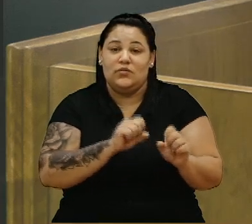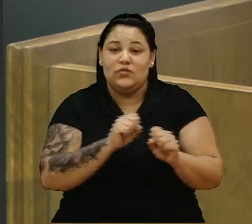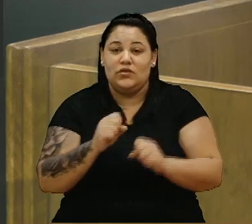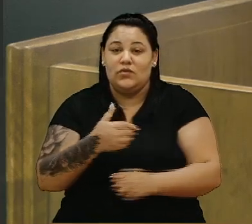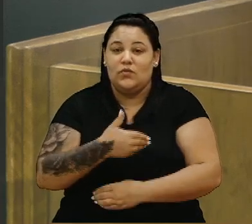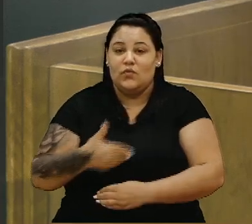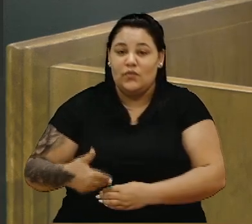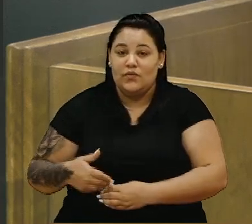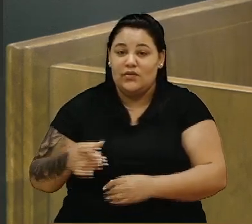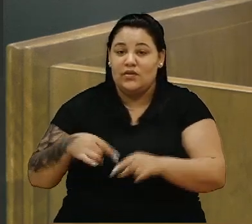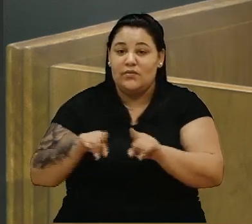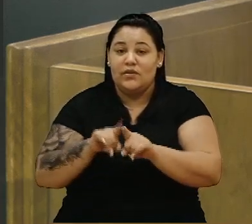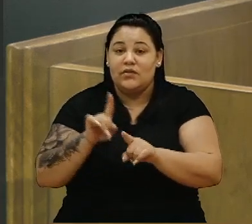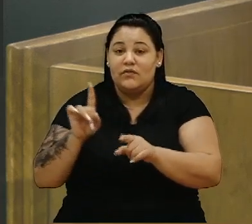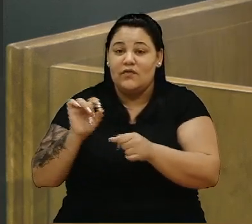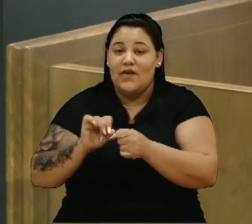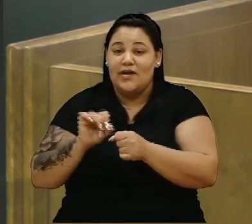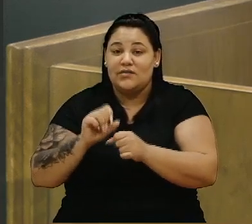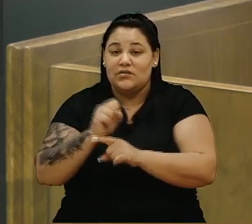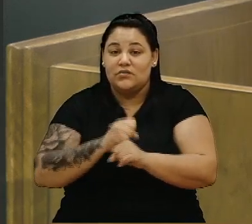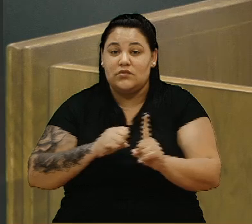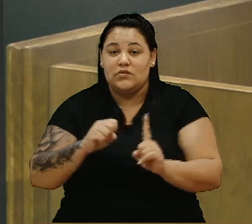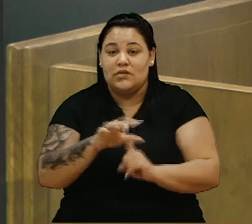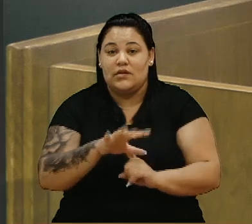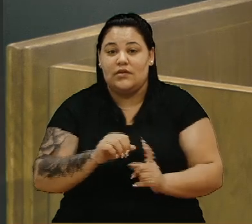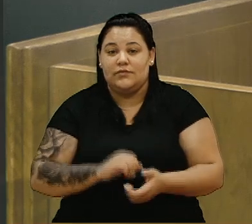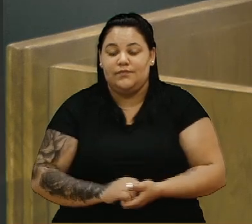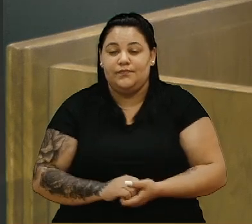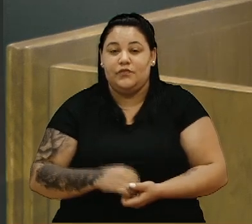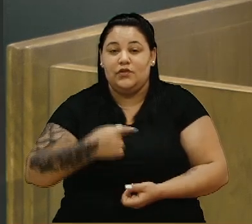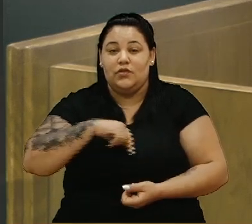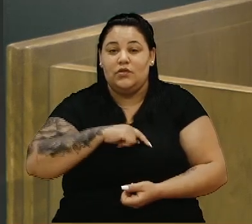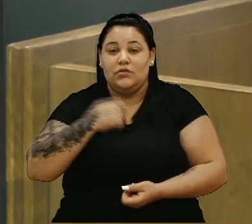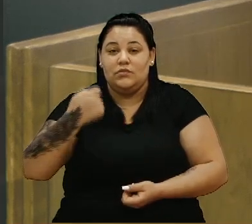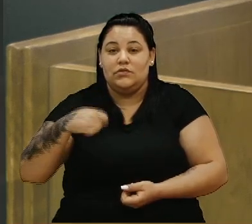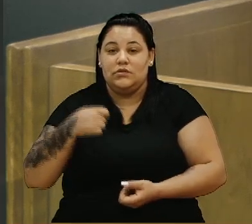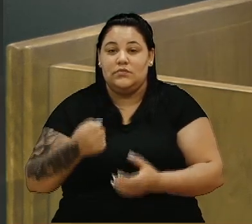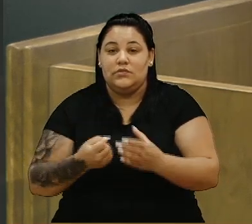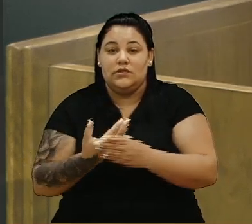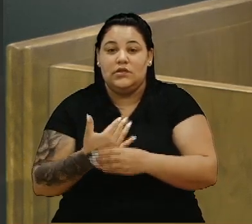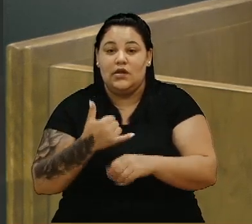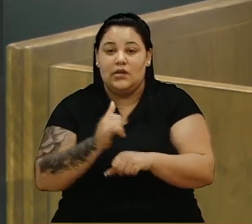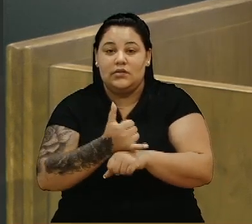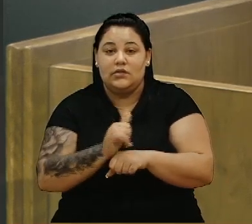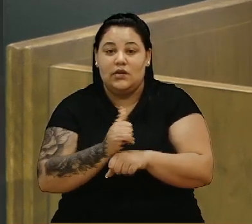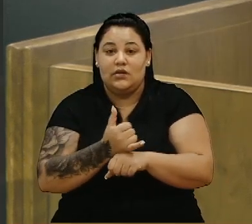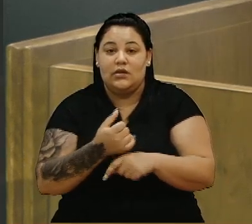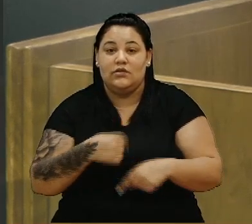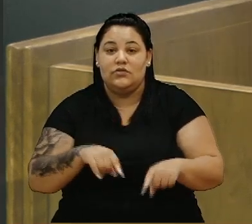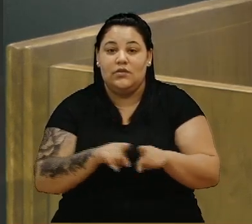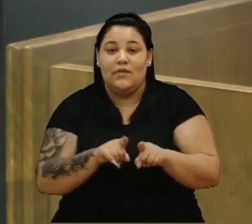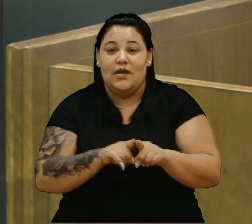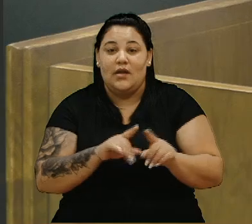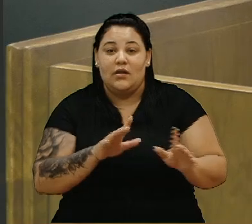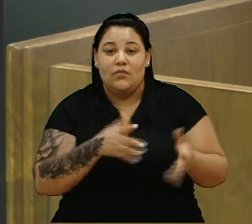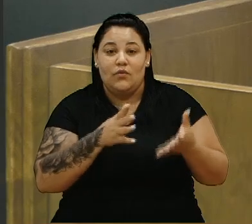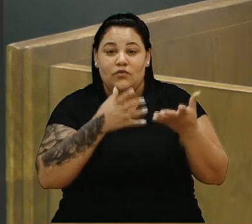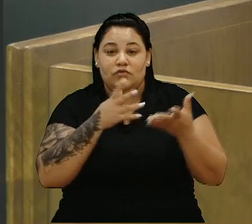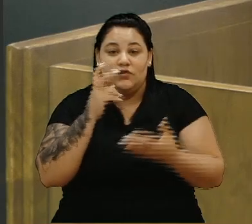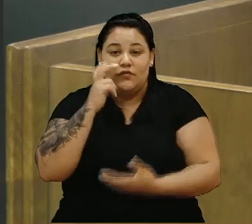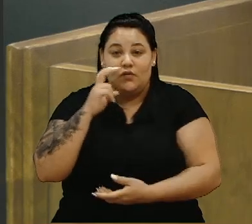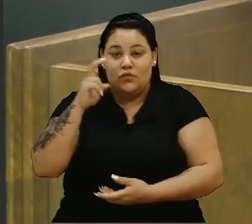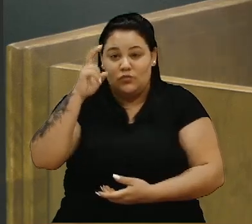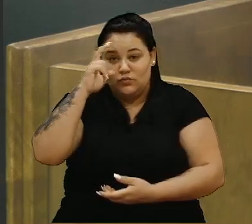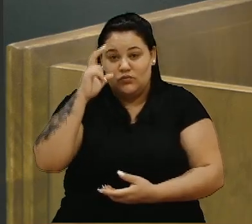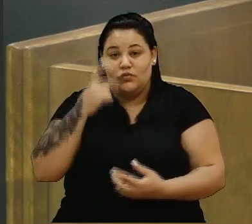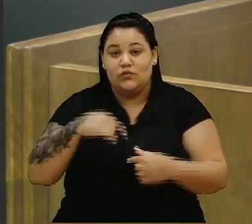sociedade. Nós precisamos realizar estratégia que incentive a cultura de paz,